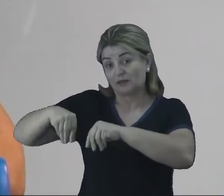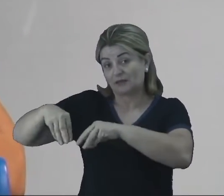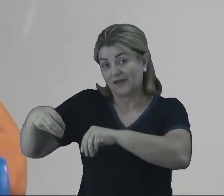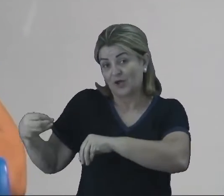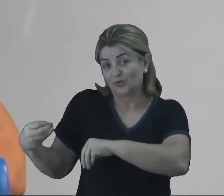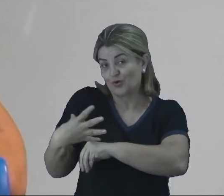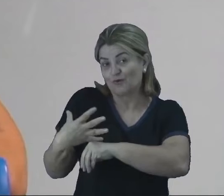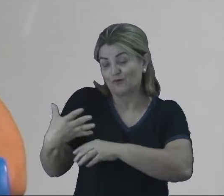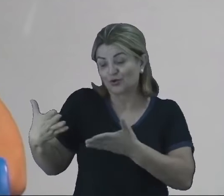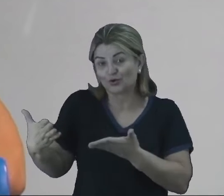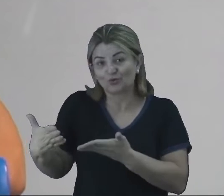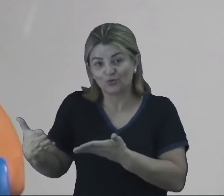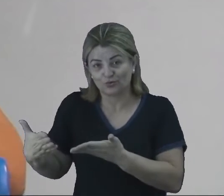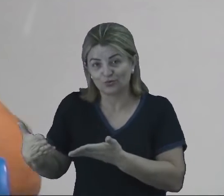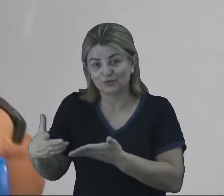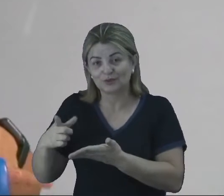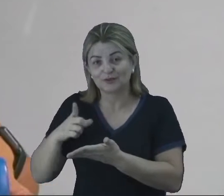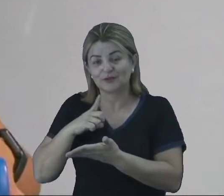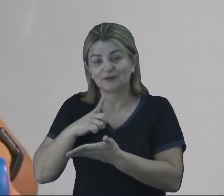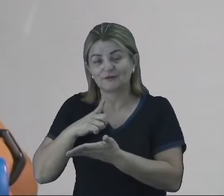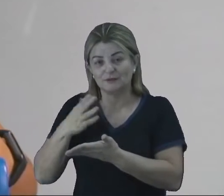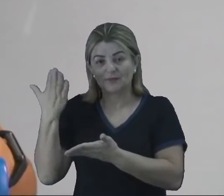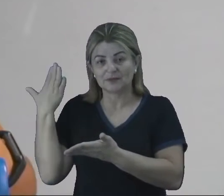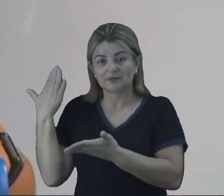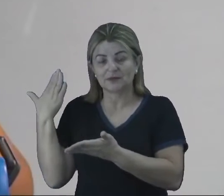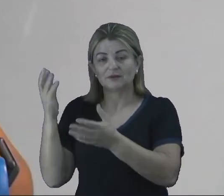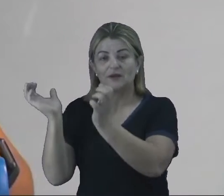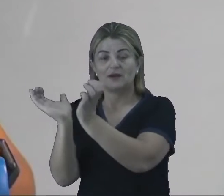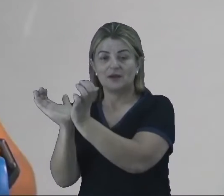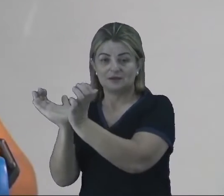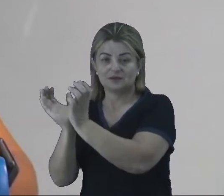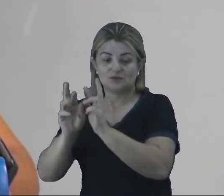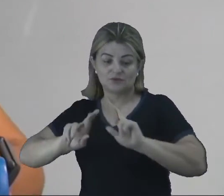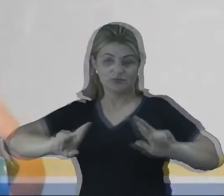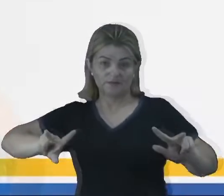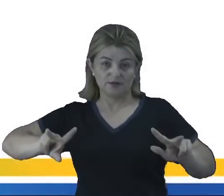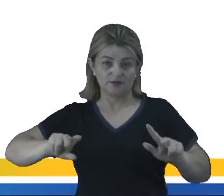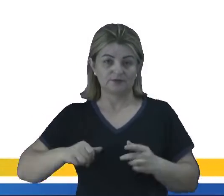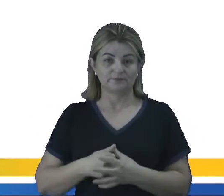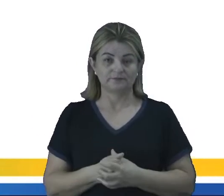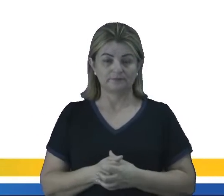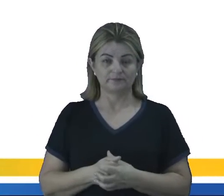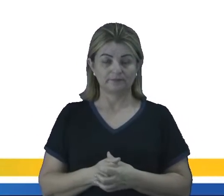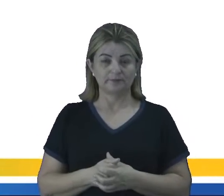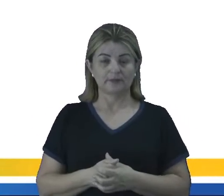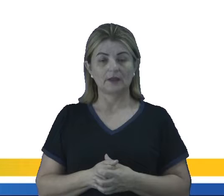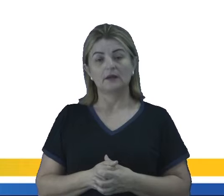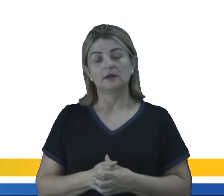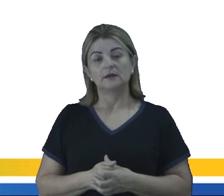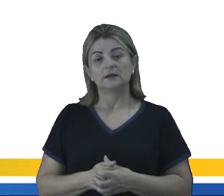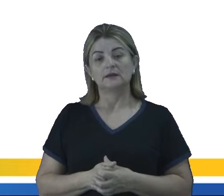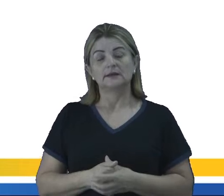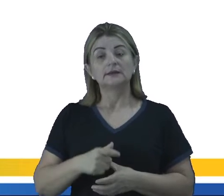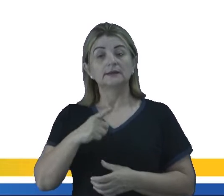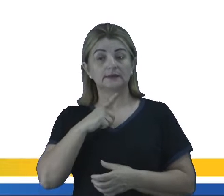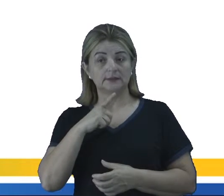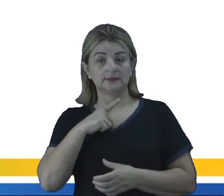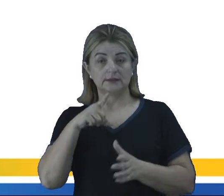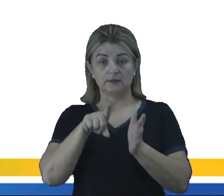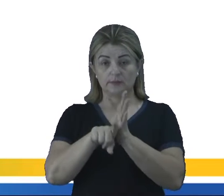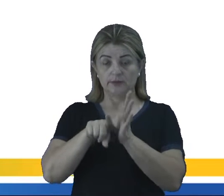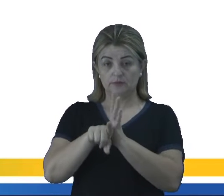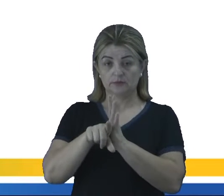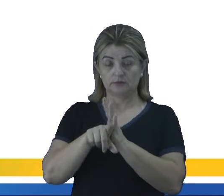sentimento de angústia, há para ele um sentimento de fuga, né, da realidade, mas não a autopiedade. E também a gente